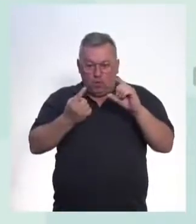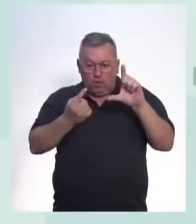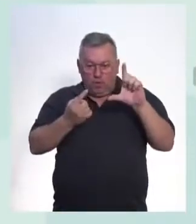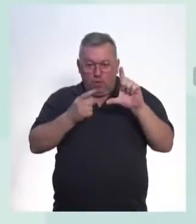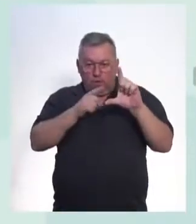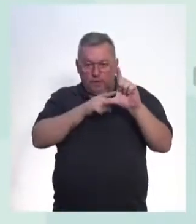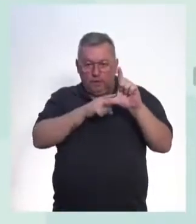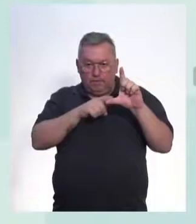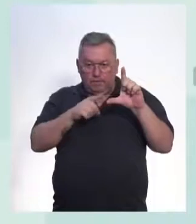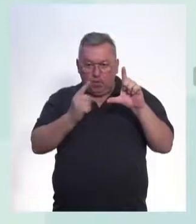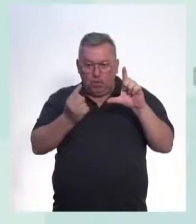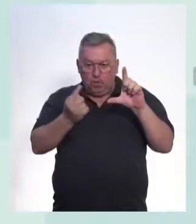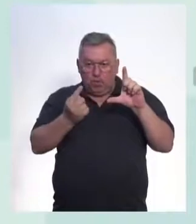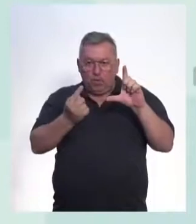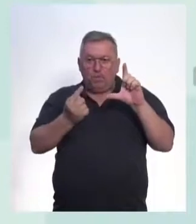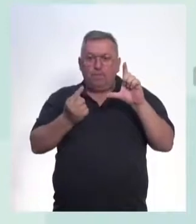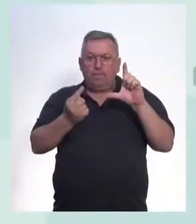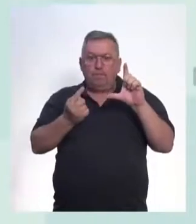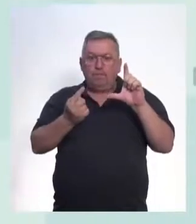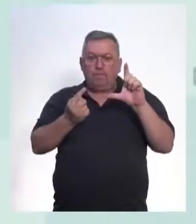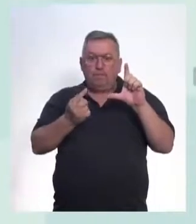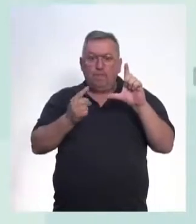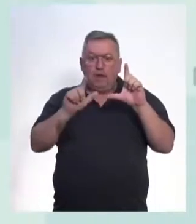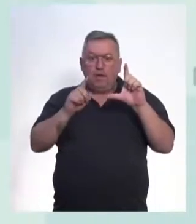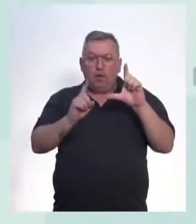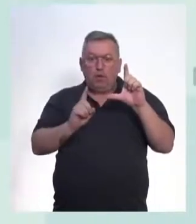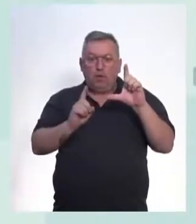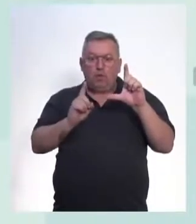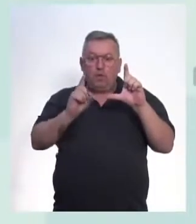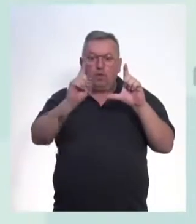Que é o X. E depois eu subi,